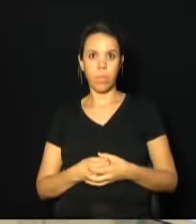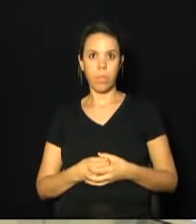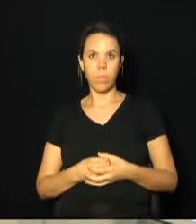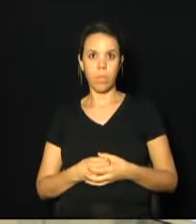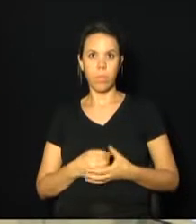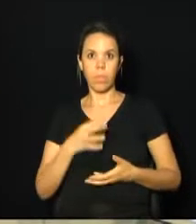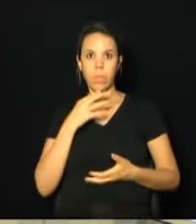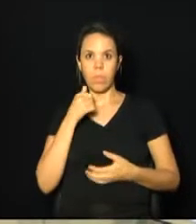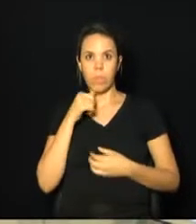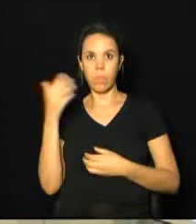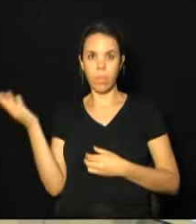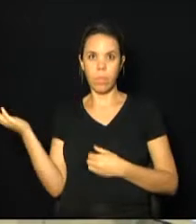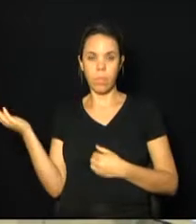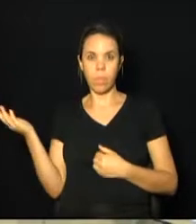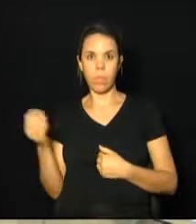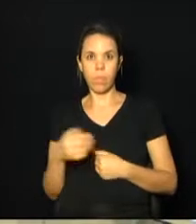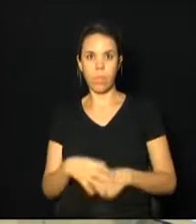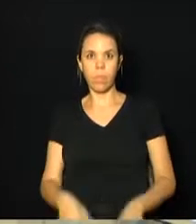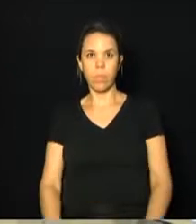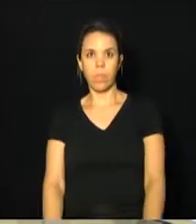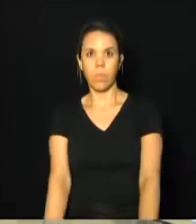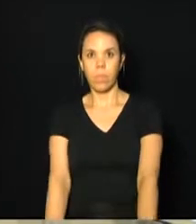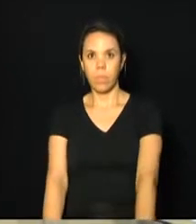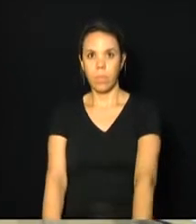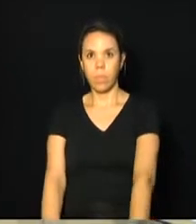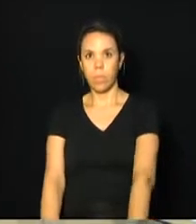Eu conheço a senhora.